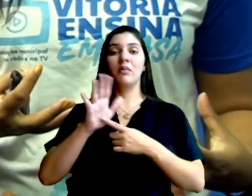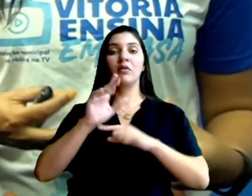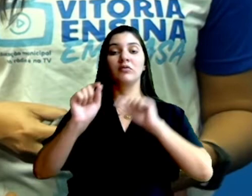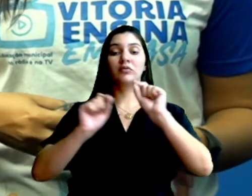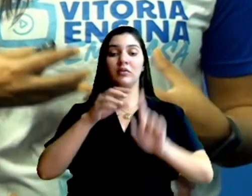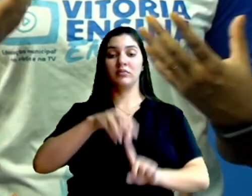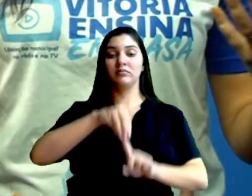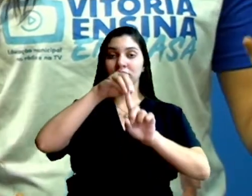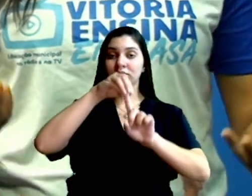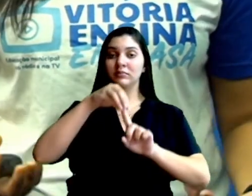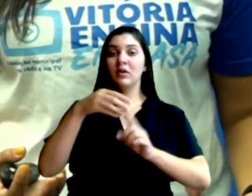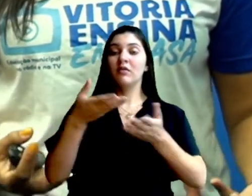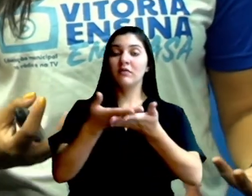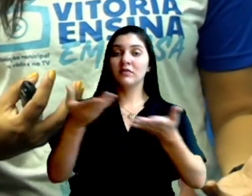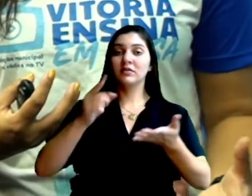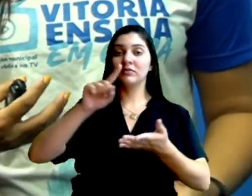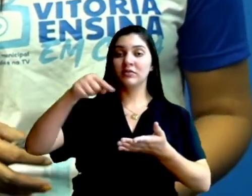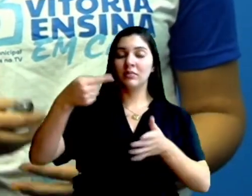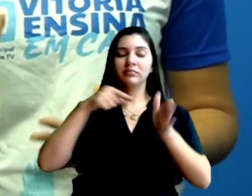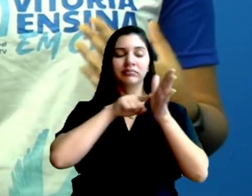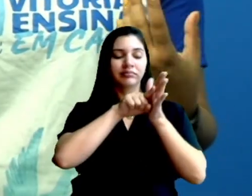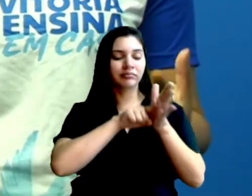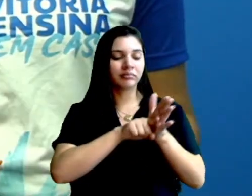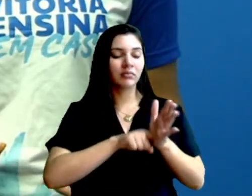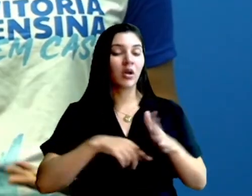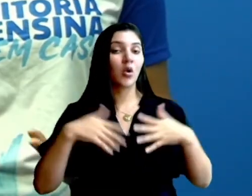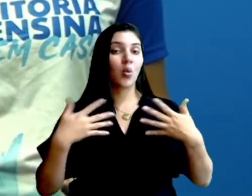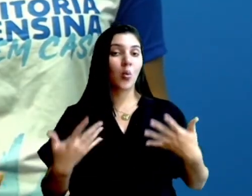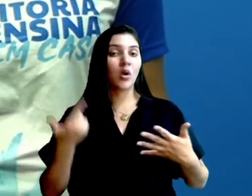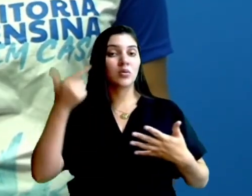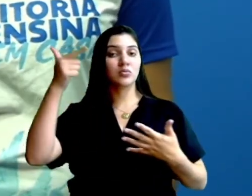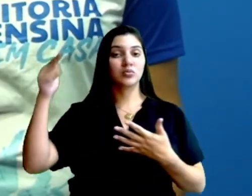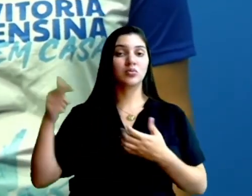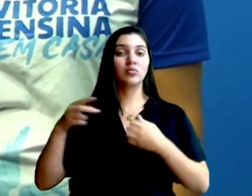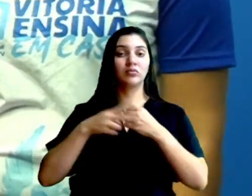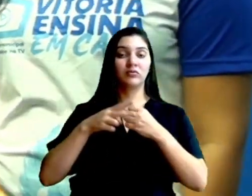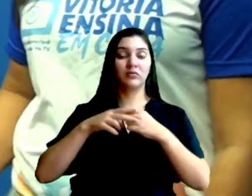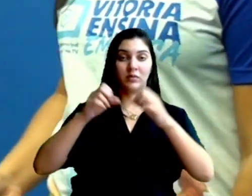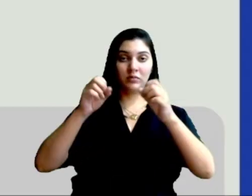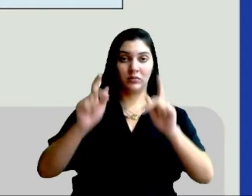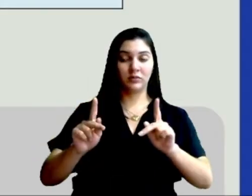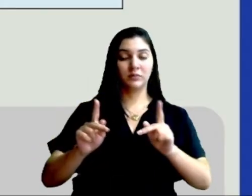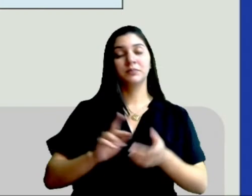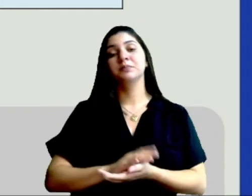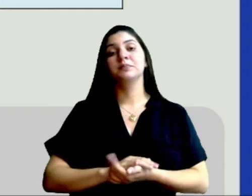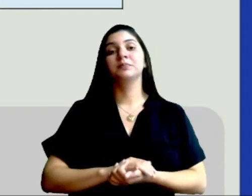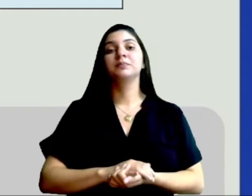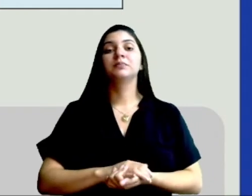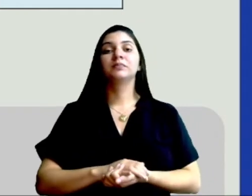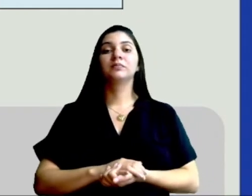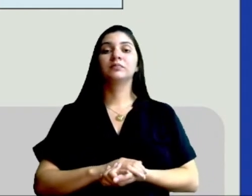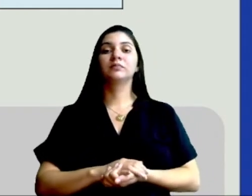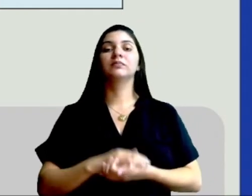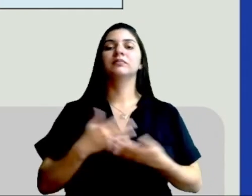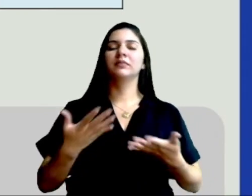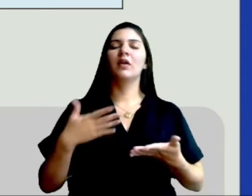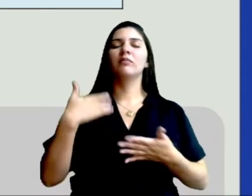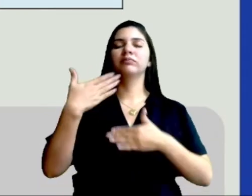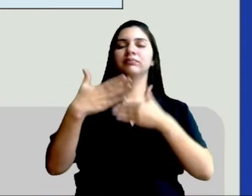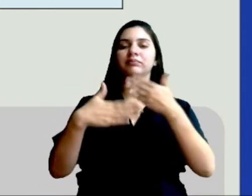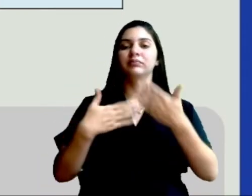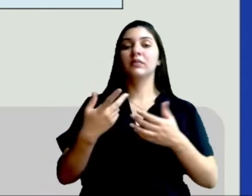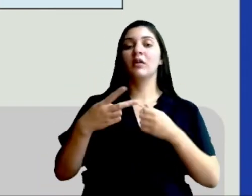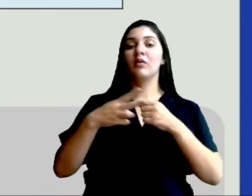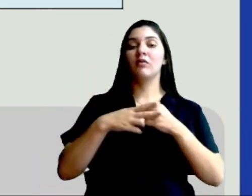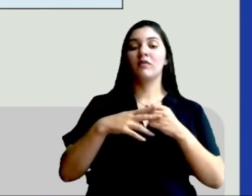os principais e vocês depois vão pesquisar quais são os outros verbos, tá certo? Então, vamos lá.